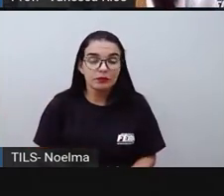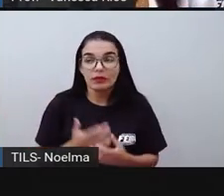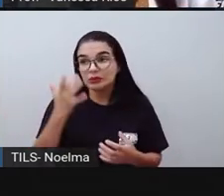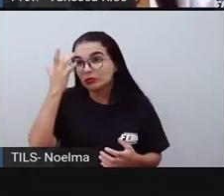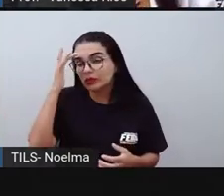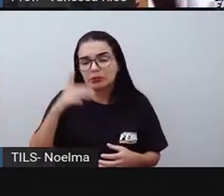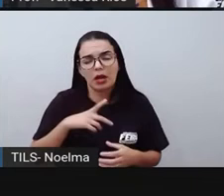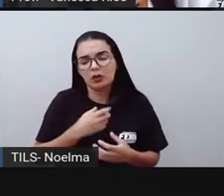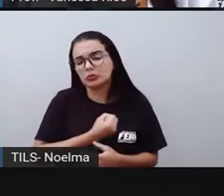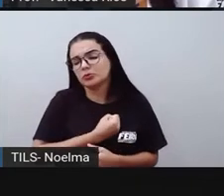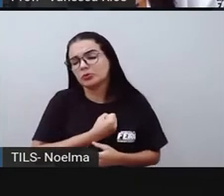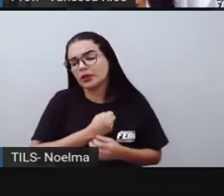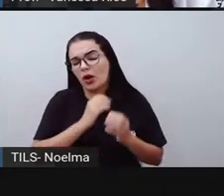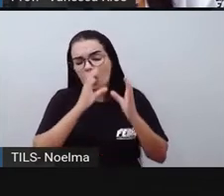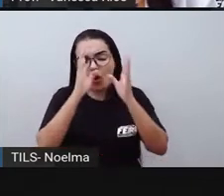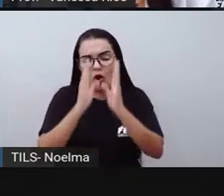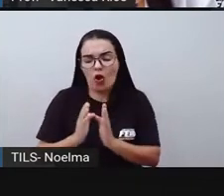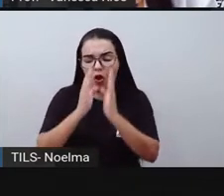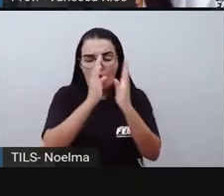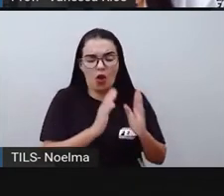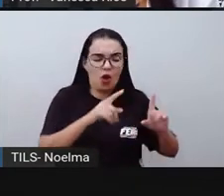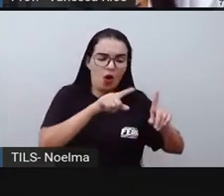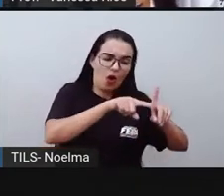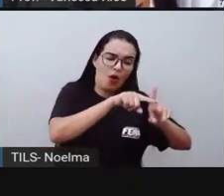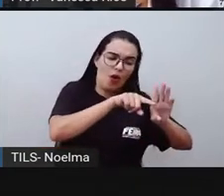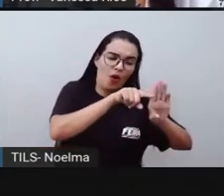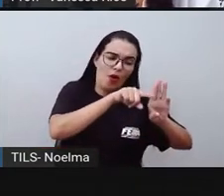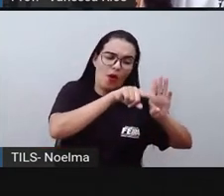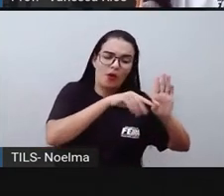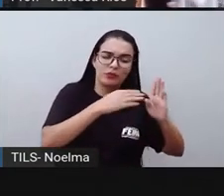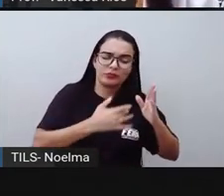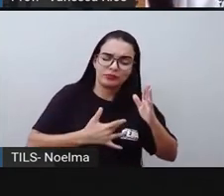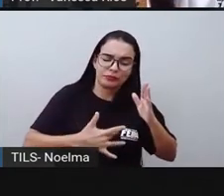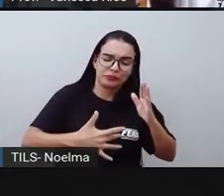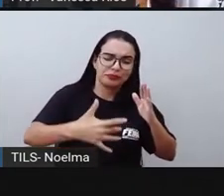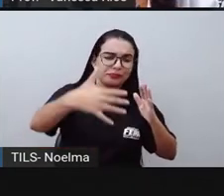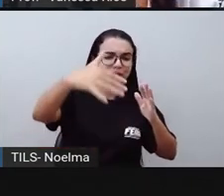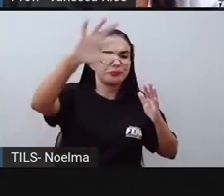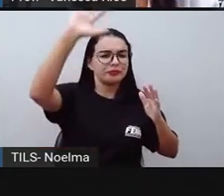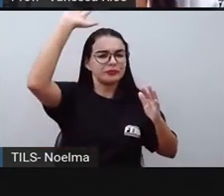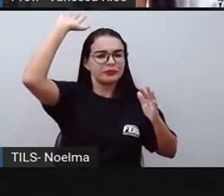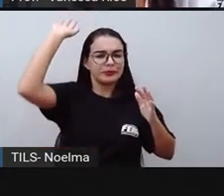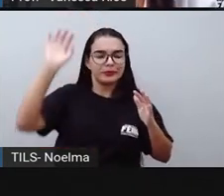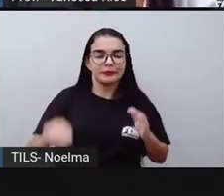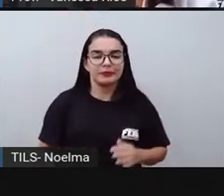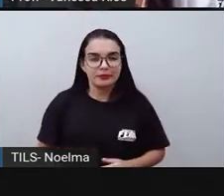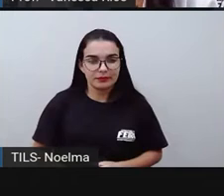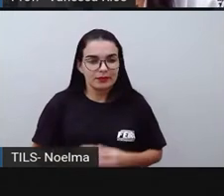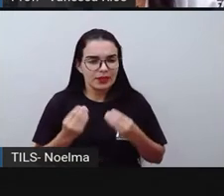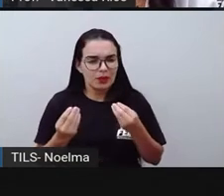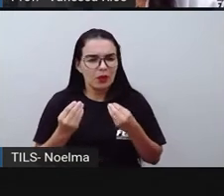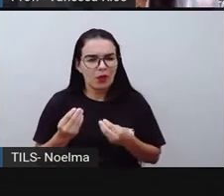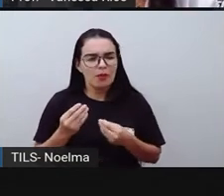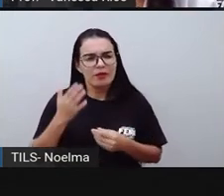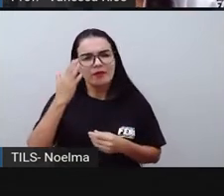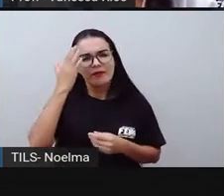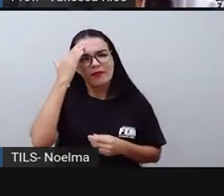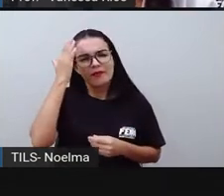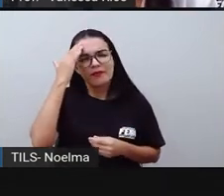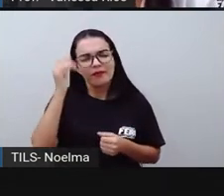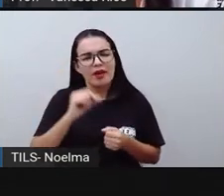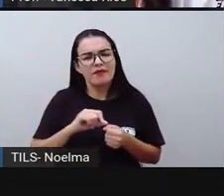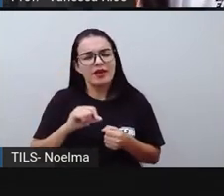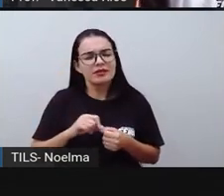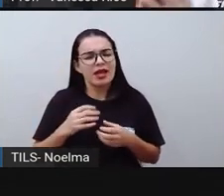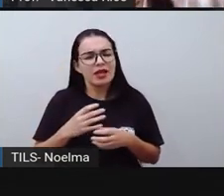aí podem ocupar diversas ordens, né, e classes e aí serem números extensos. Como é que a gente vai fazer essa